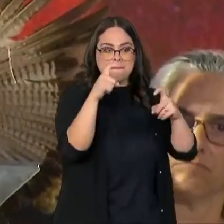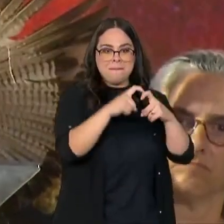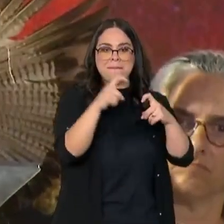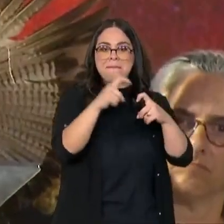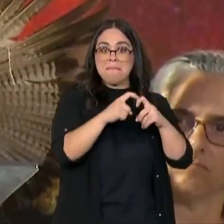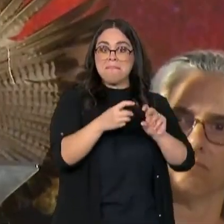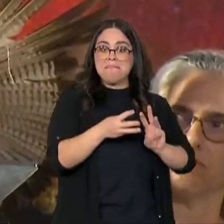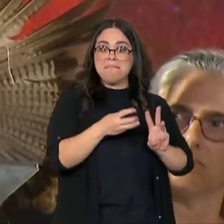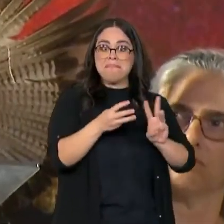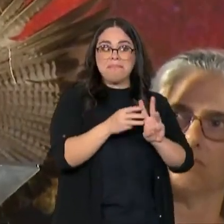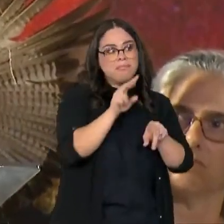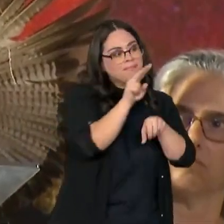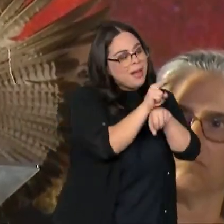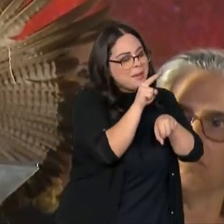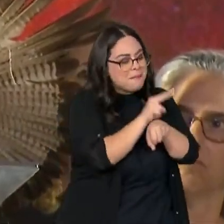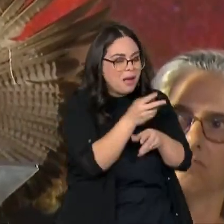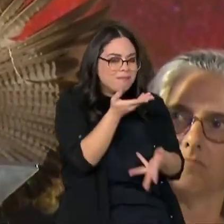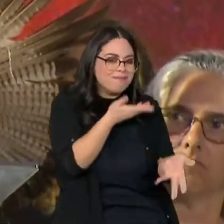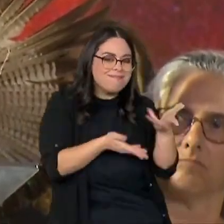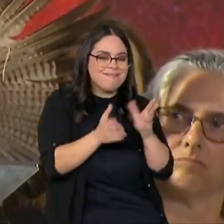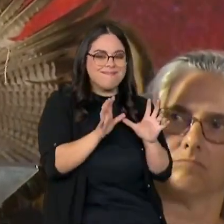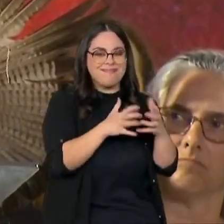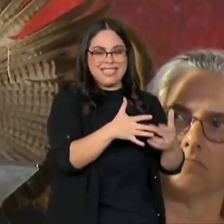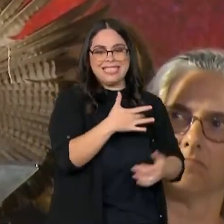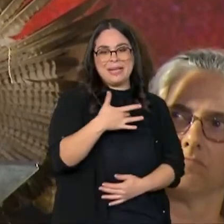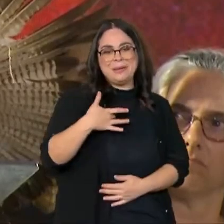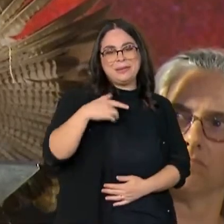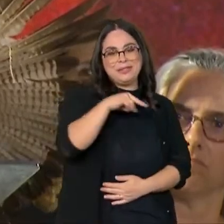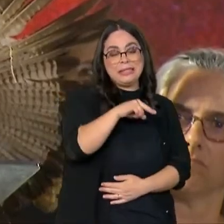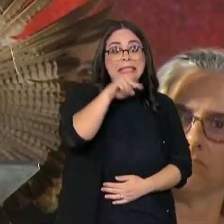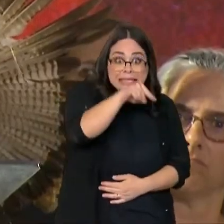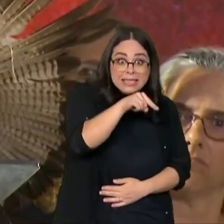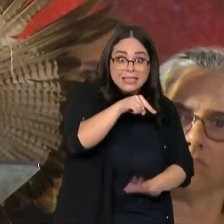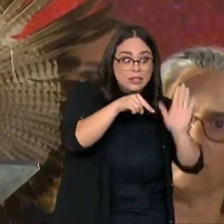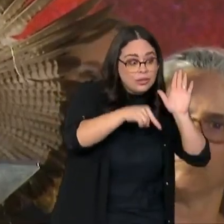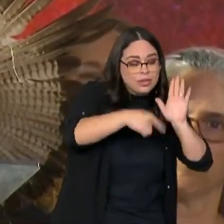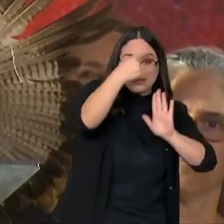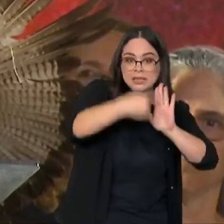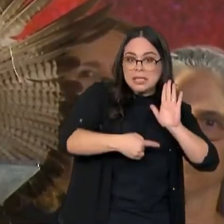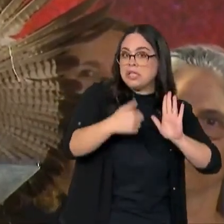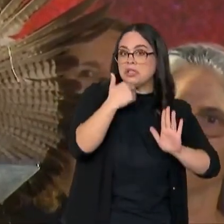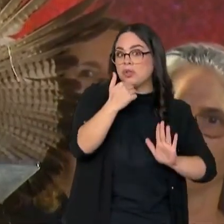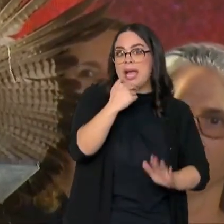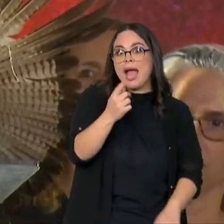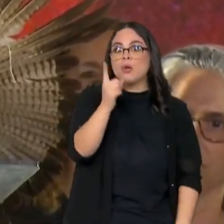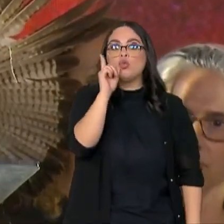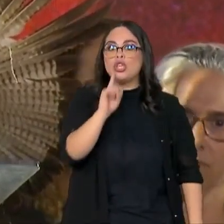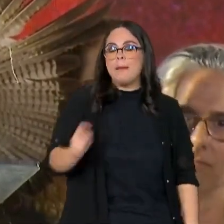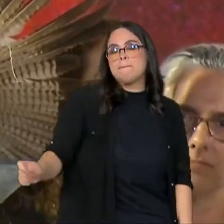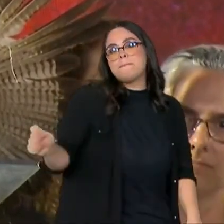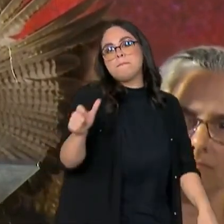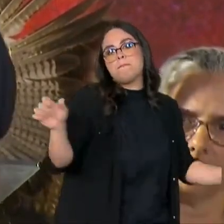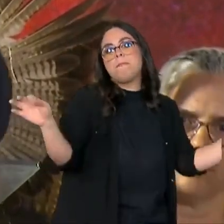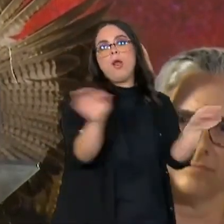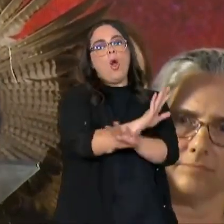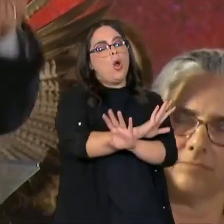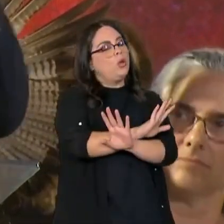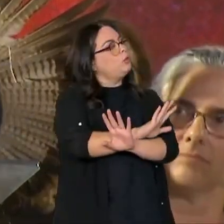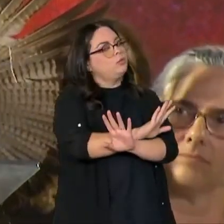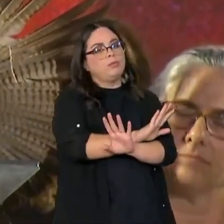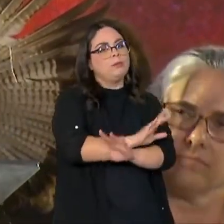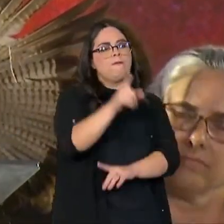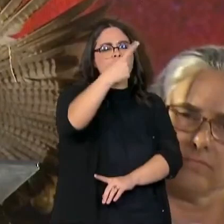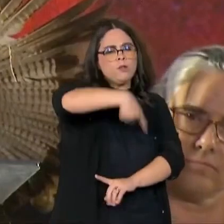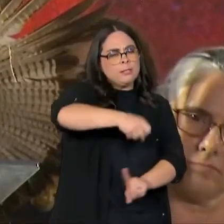indígena tomando conta da saúde indígena. E isso a gente não consegue fazer do dia para a noite. Vocês que